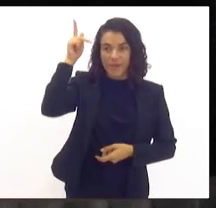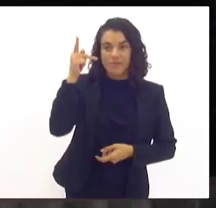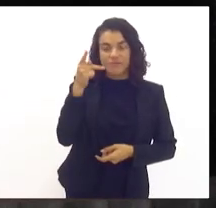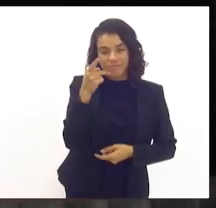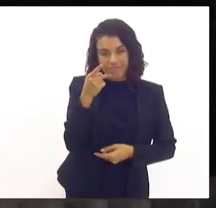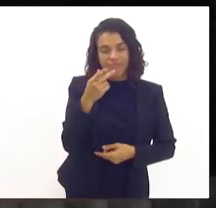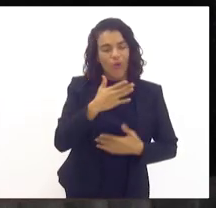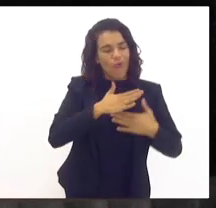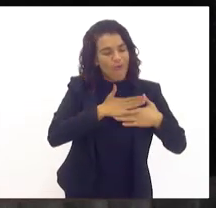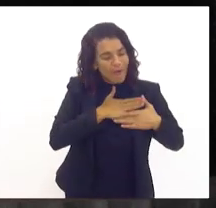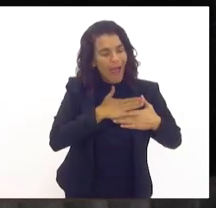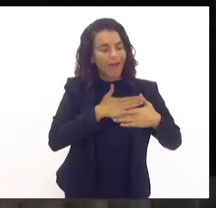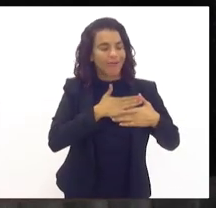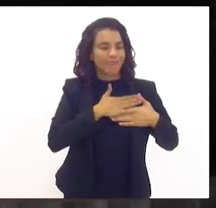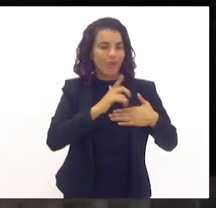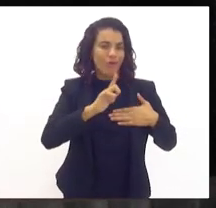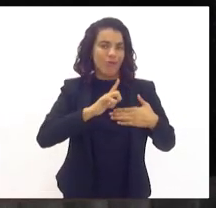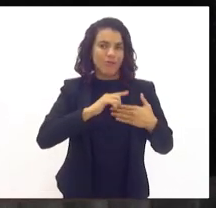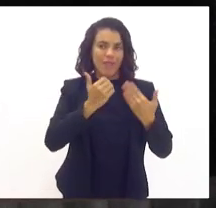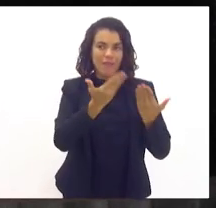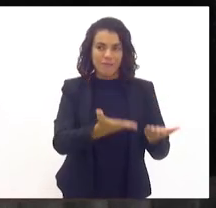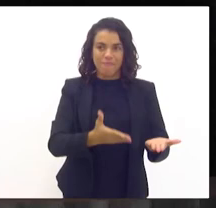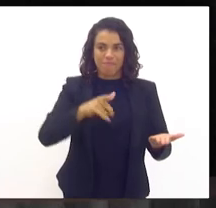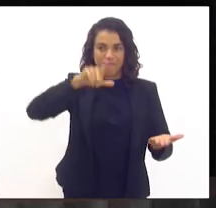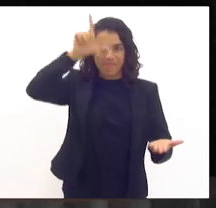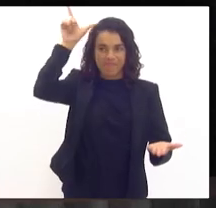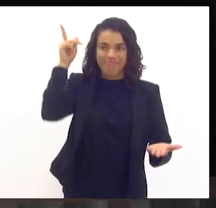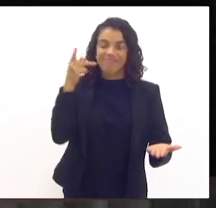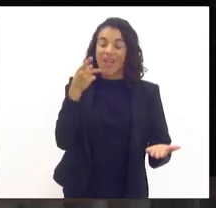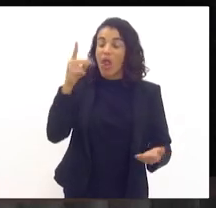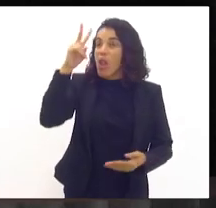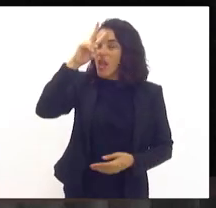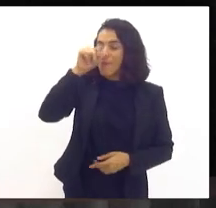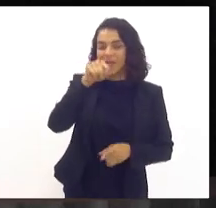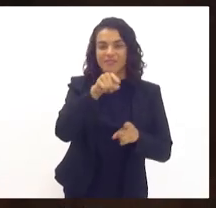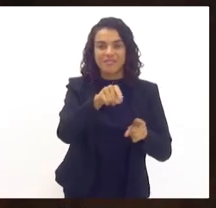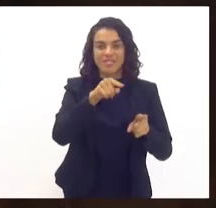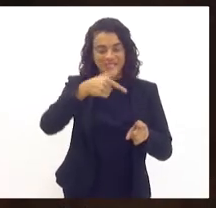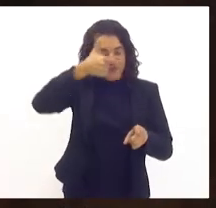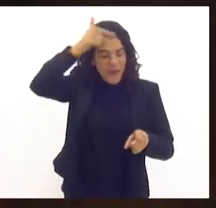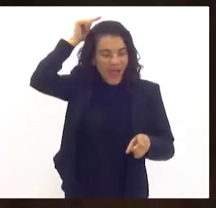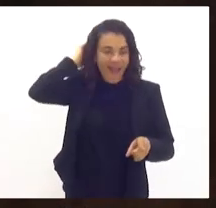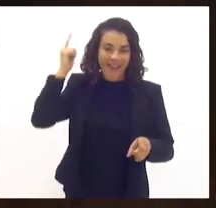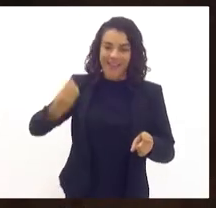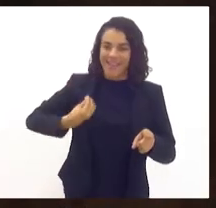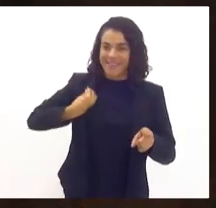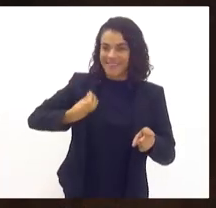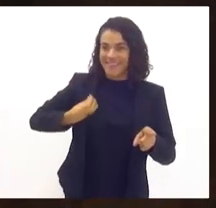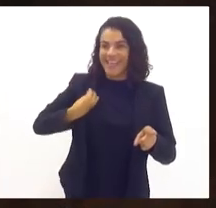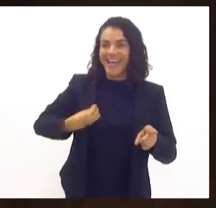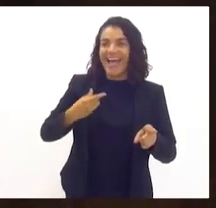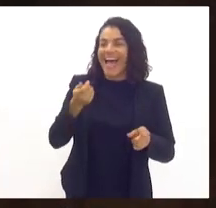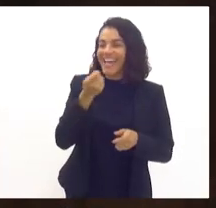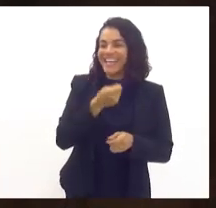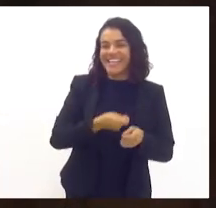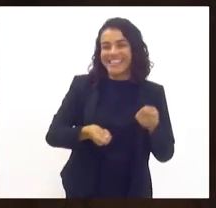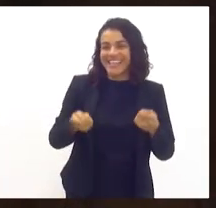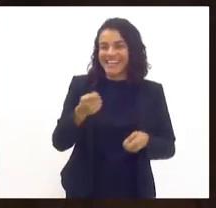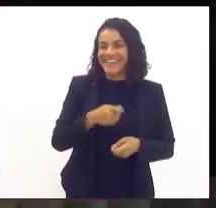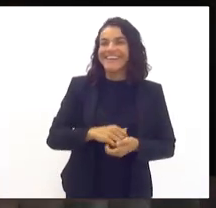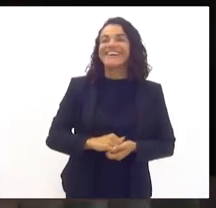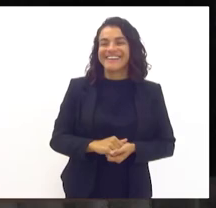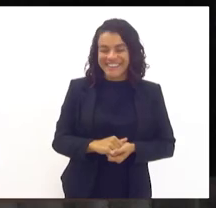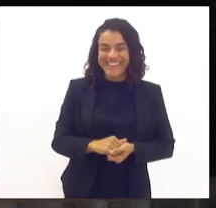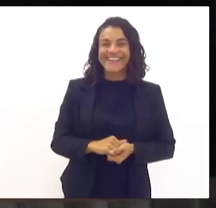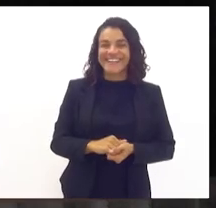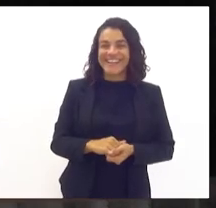carinho que eu tenho por você é tão grande que eu me lembrei muito de você na hora. Falei, pô, se o careca estivesse aqui, o meu careca estivesse aqui, ele ia passar